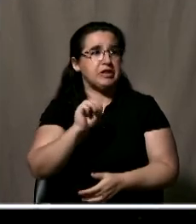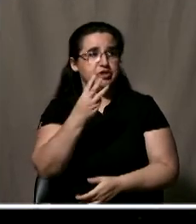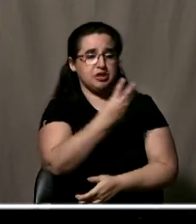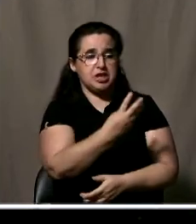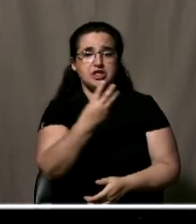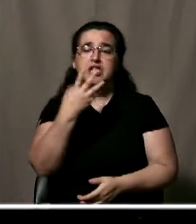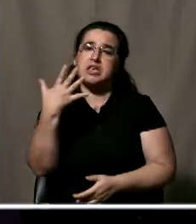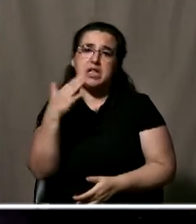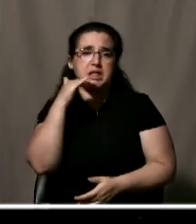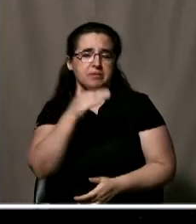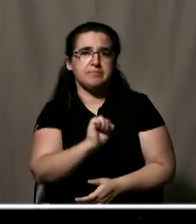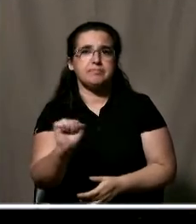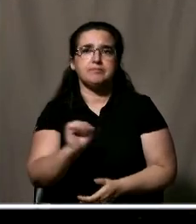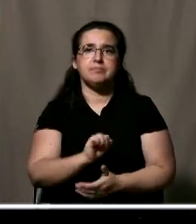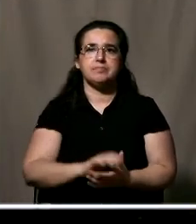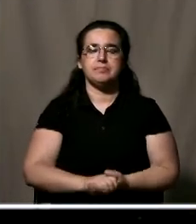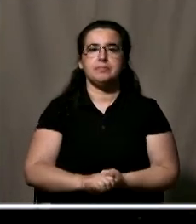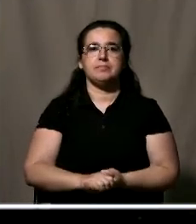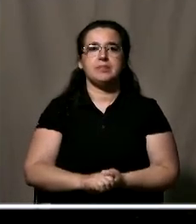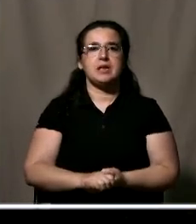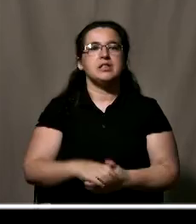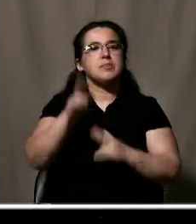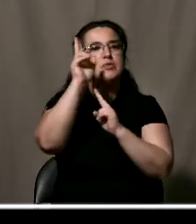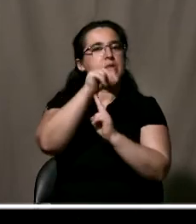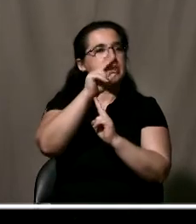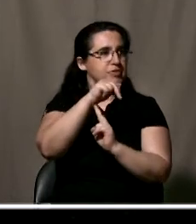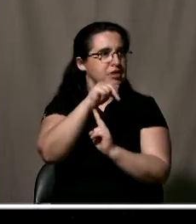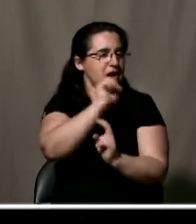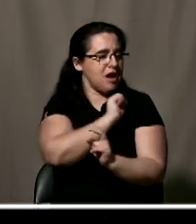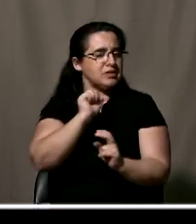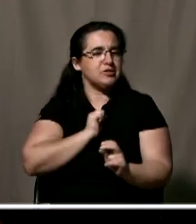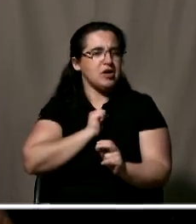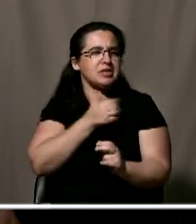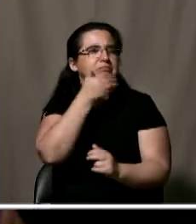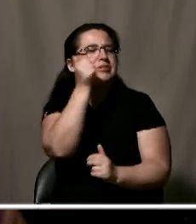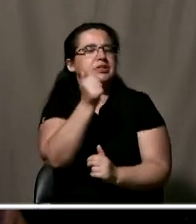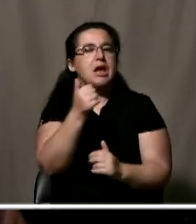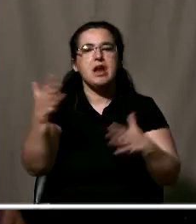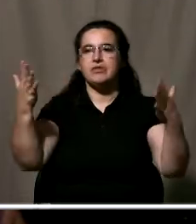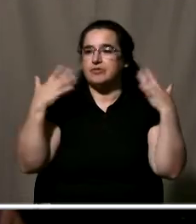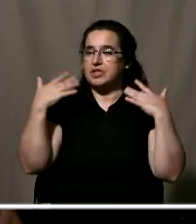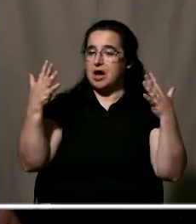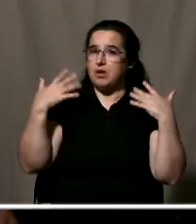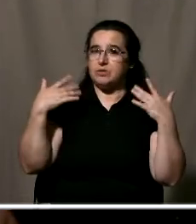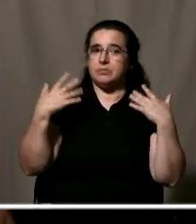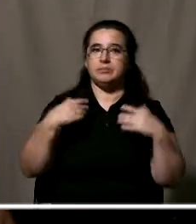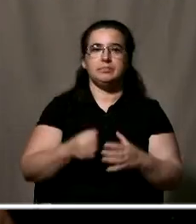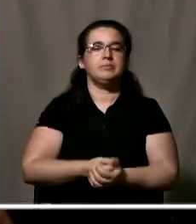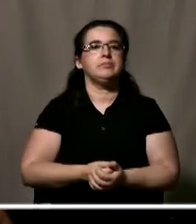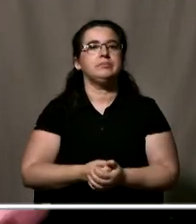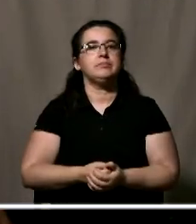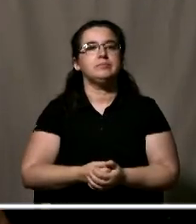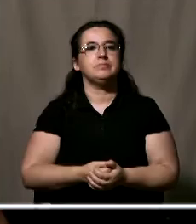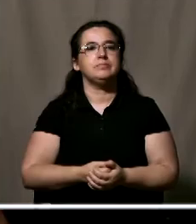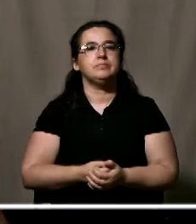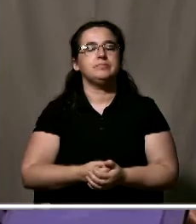beautiful swimming pool in the backyard. Tínhamos uma piscina bonita na nossa casa. It was summertime. Era o verão. I forgot to lock the back